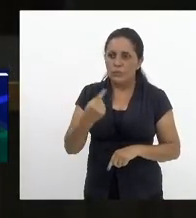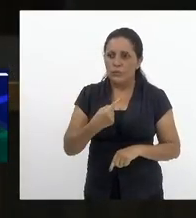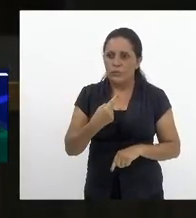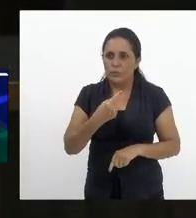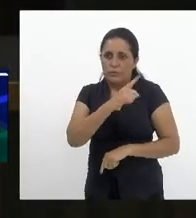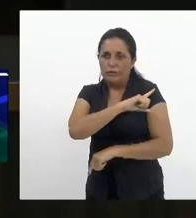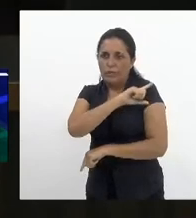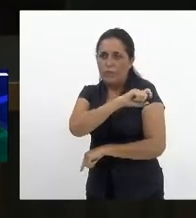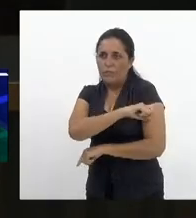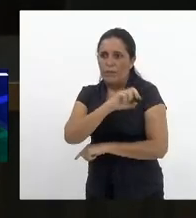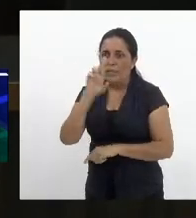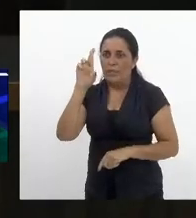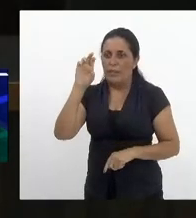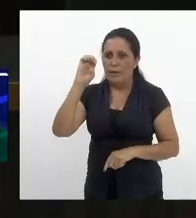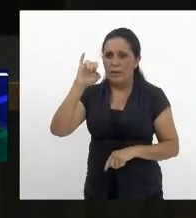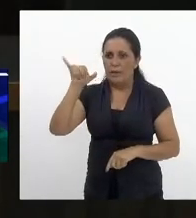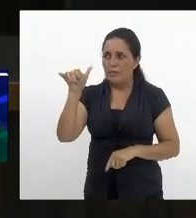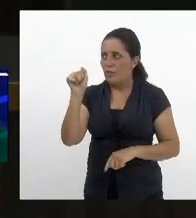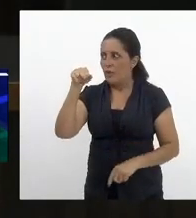enfermeira Rejane.